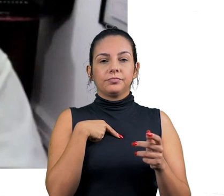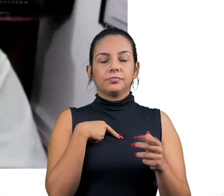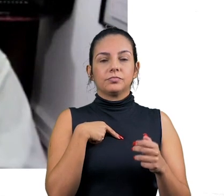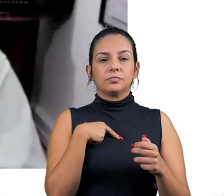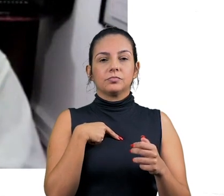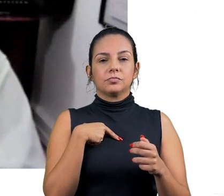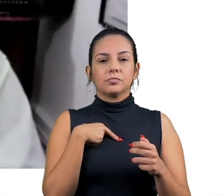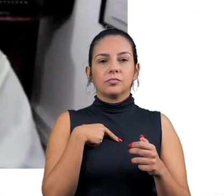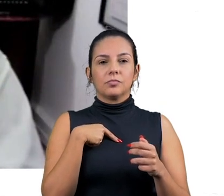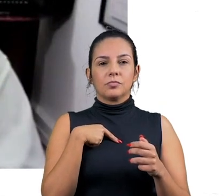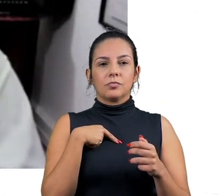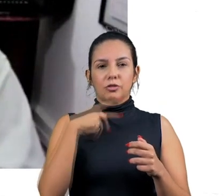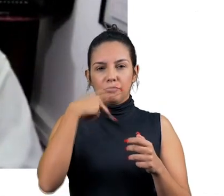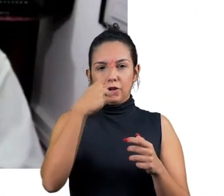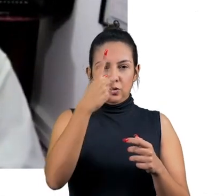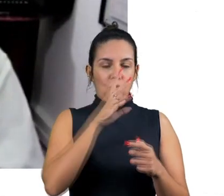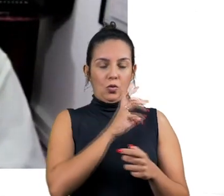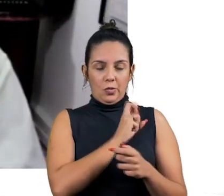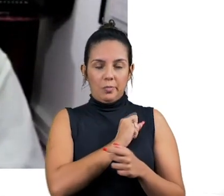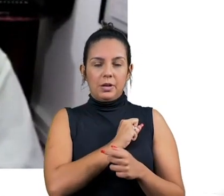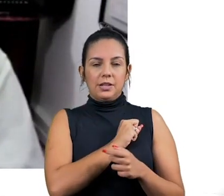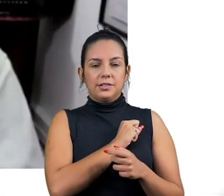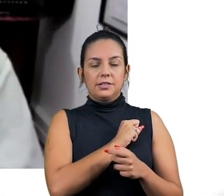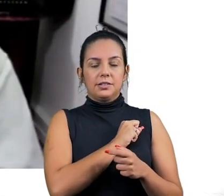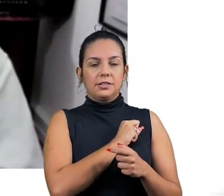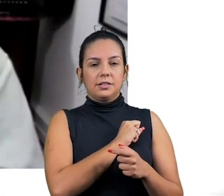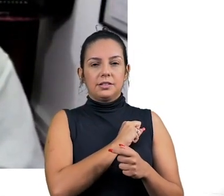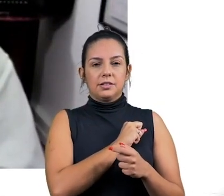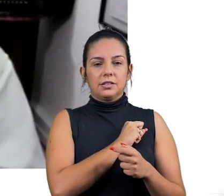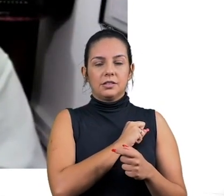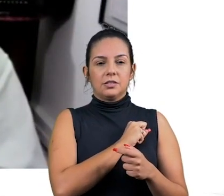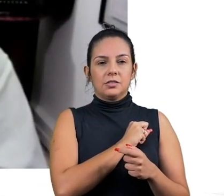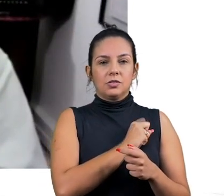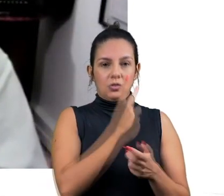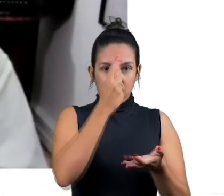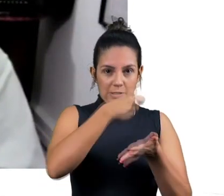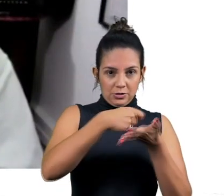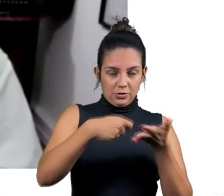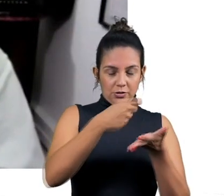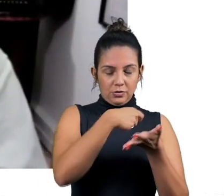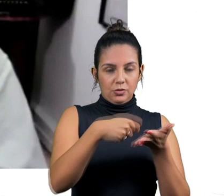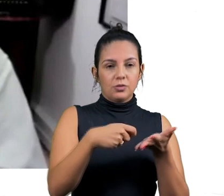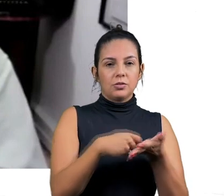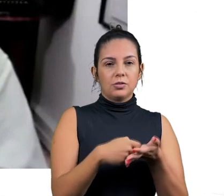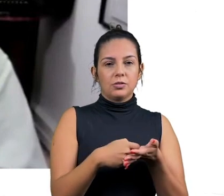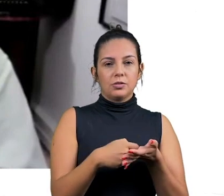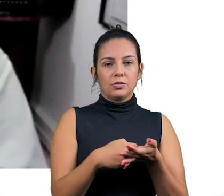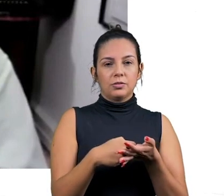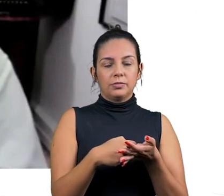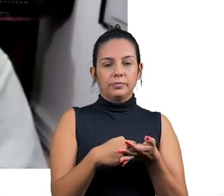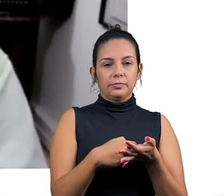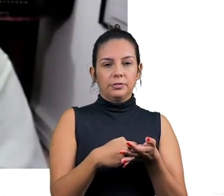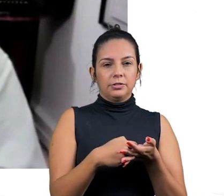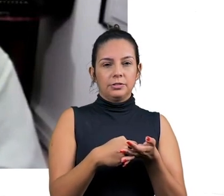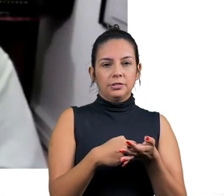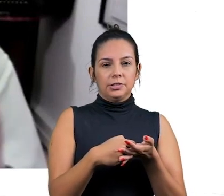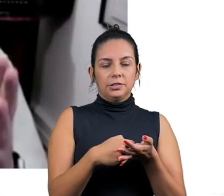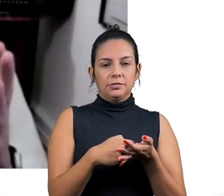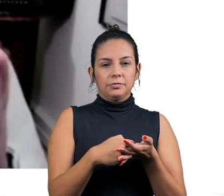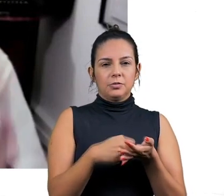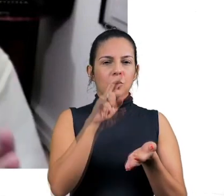eu me refiro a um romance de uma escritora, a Marion Ashley